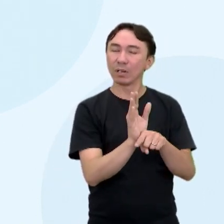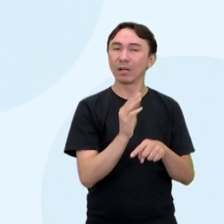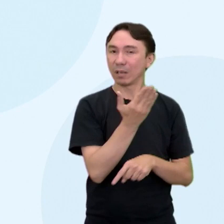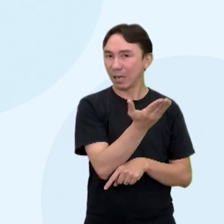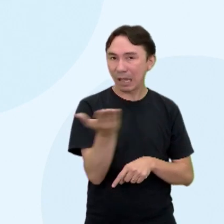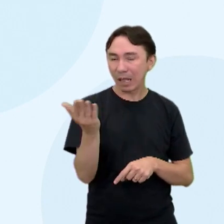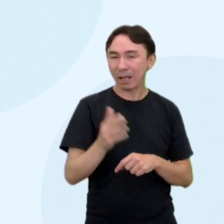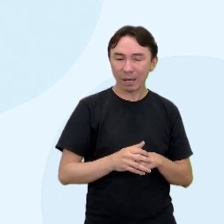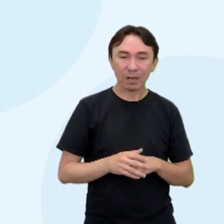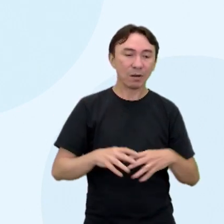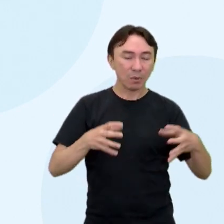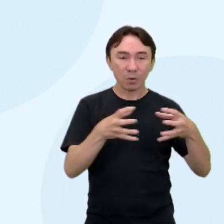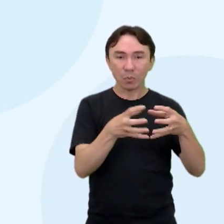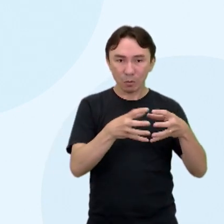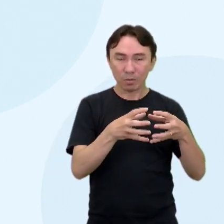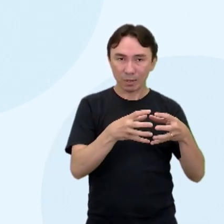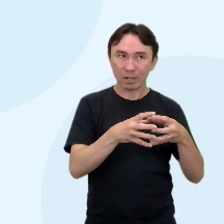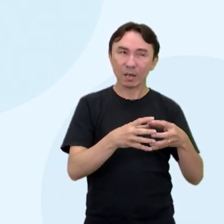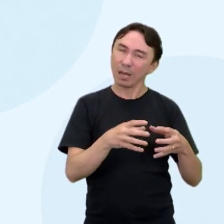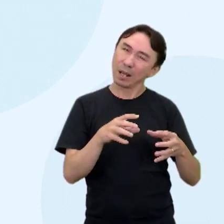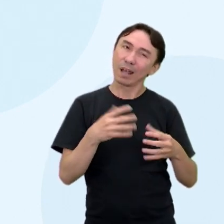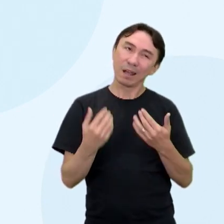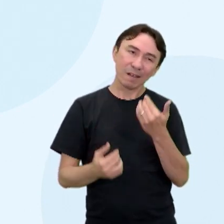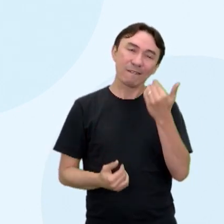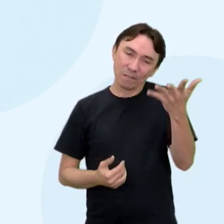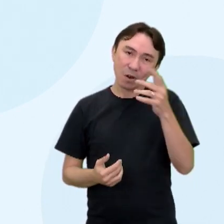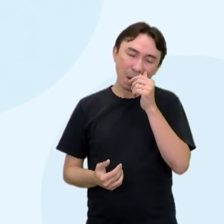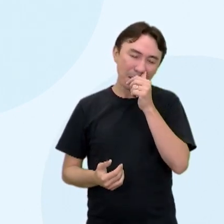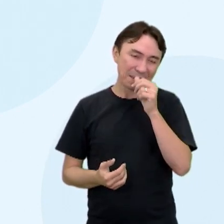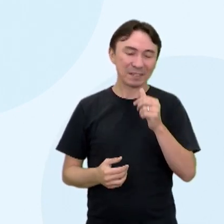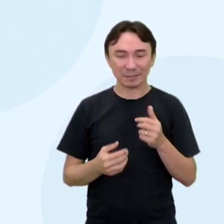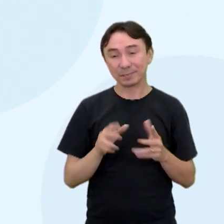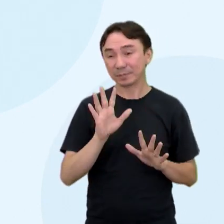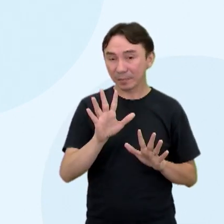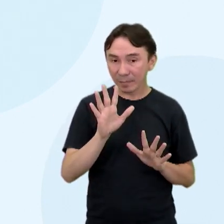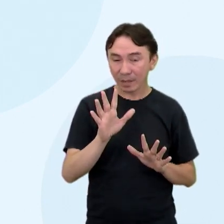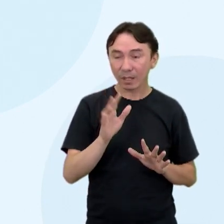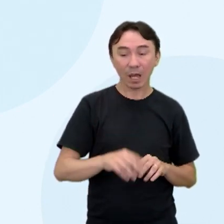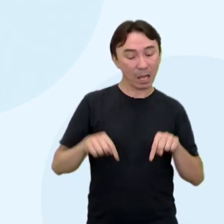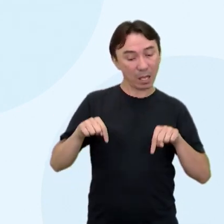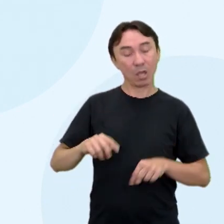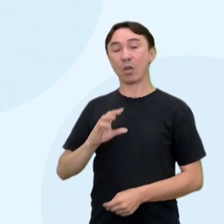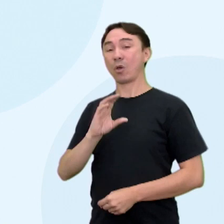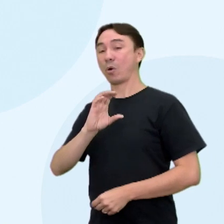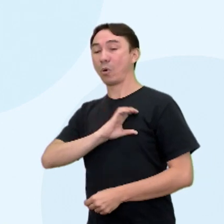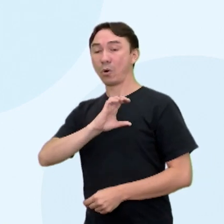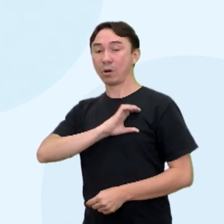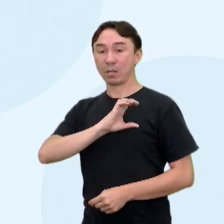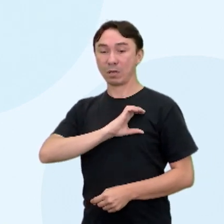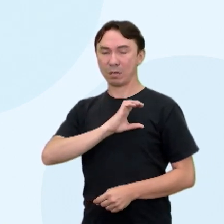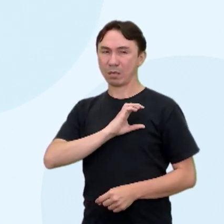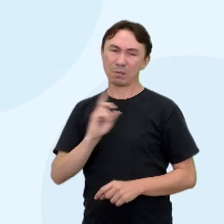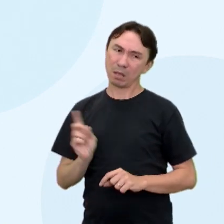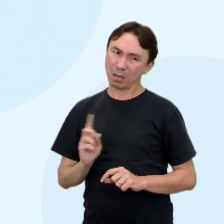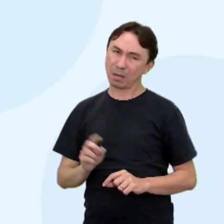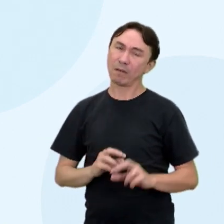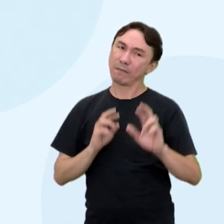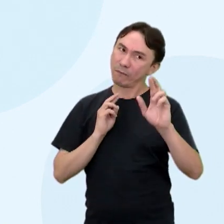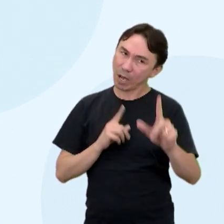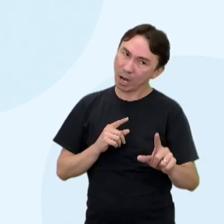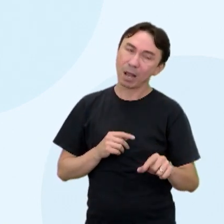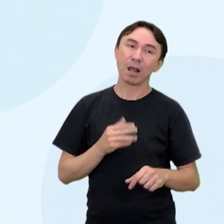mesmo. E pra falar, não é Corinthians. Aí eles usavam símbolos parecidos,